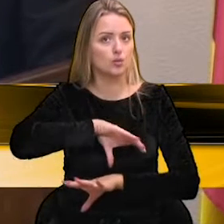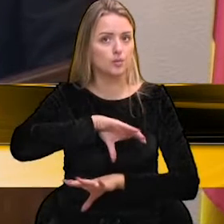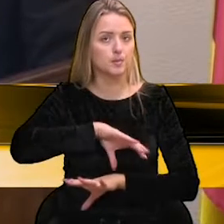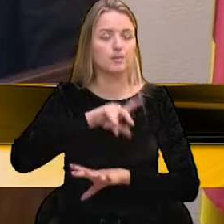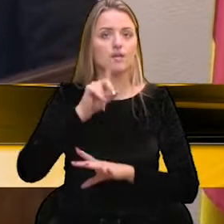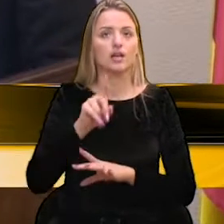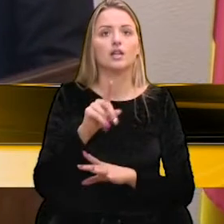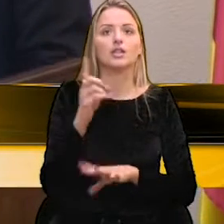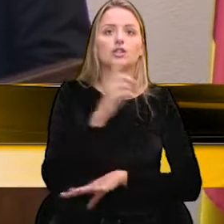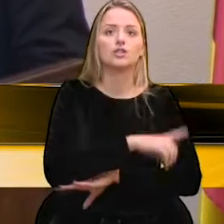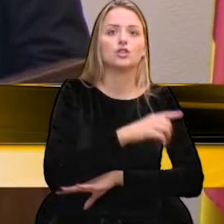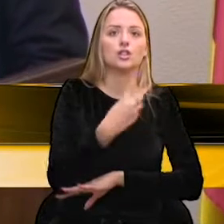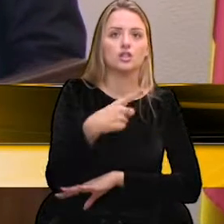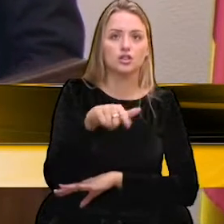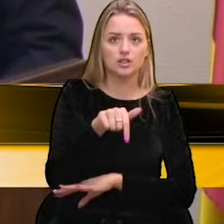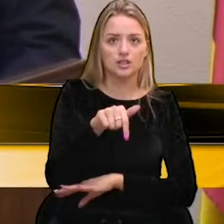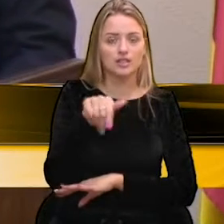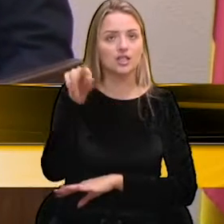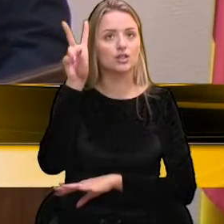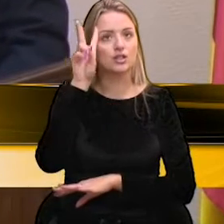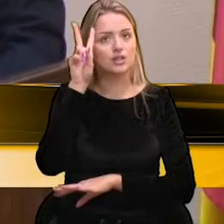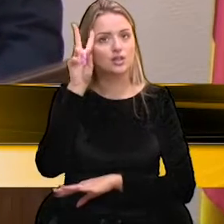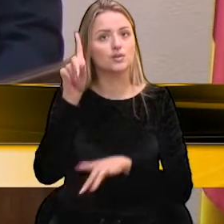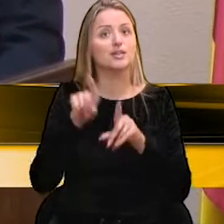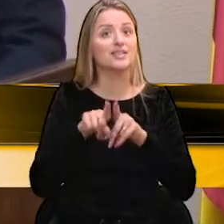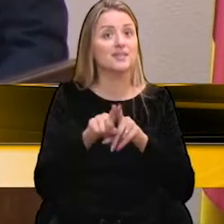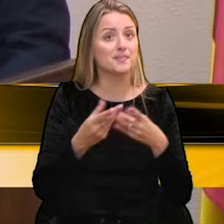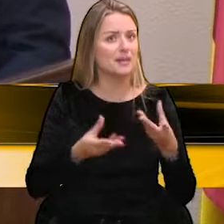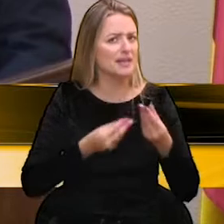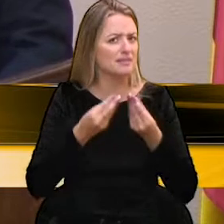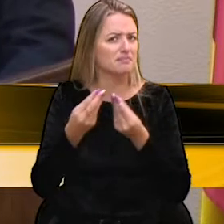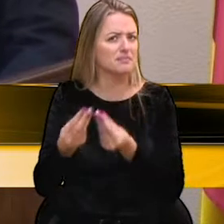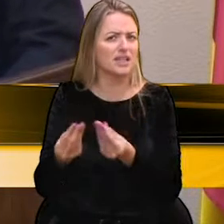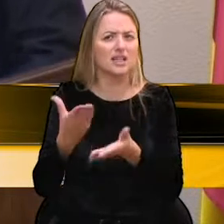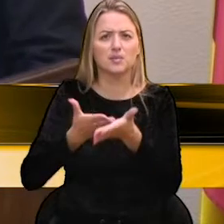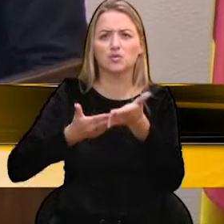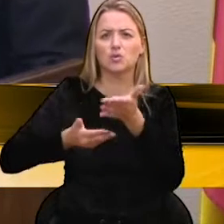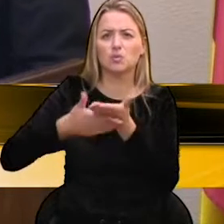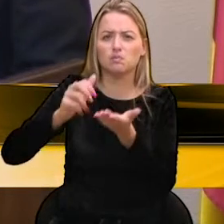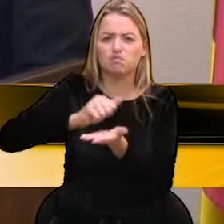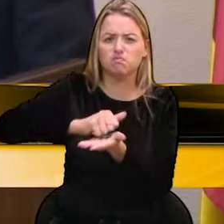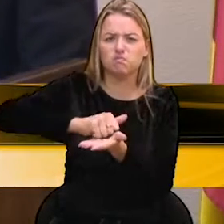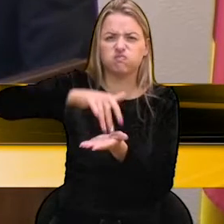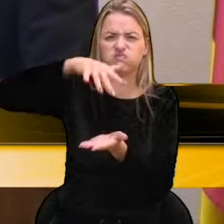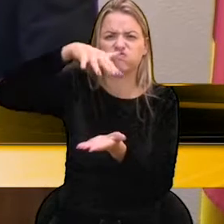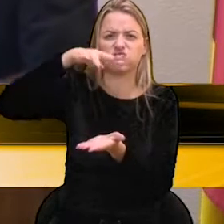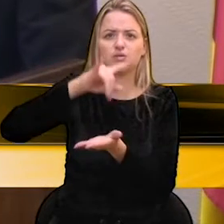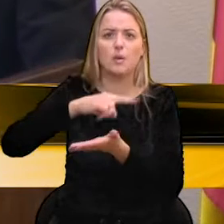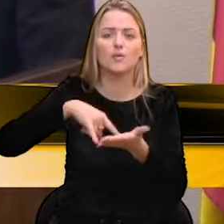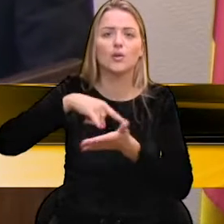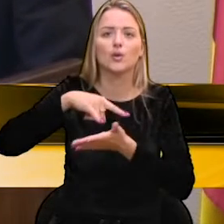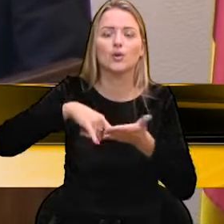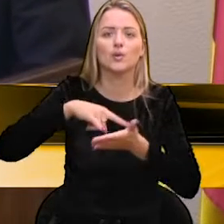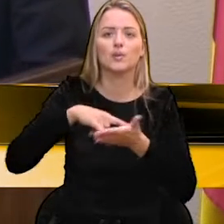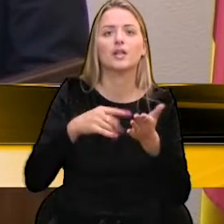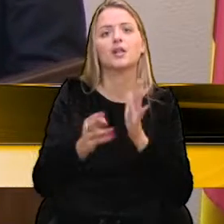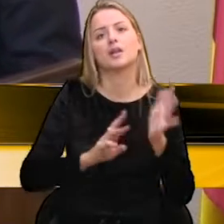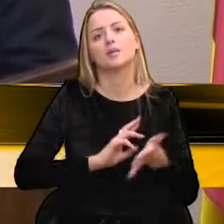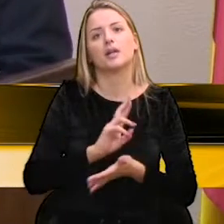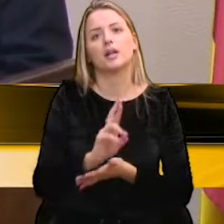17, na segunda-feira, também entregamos vasto material àquela representação